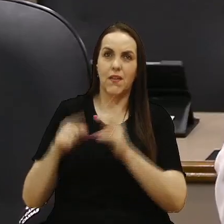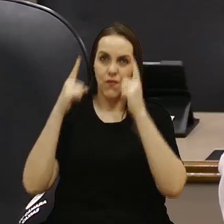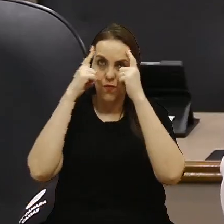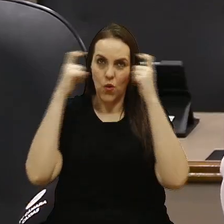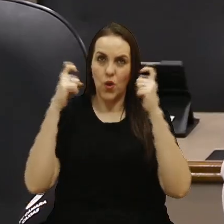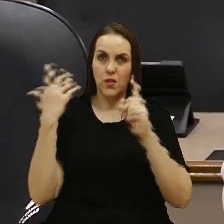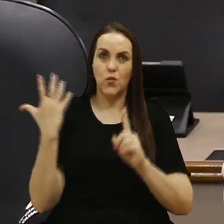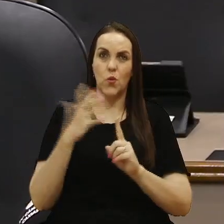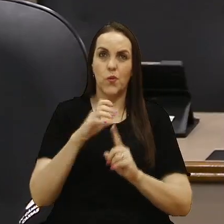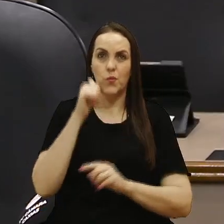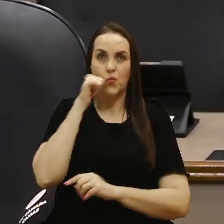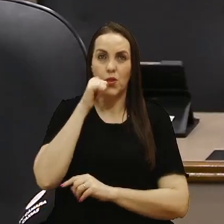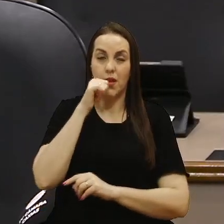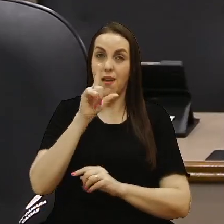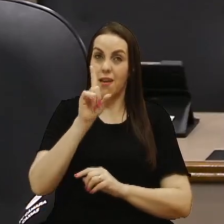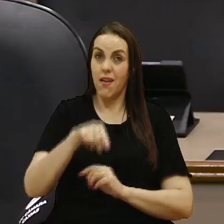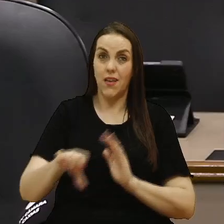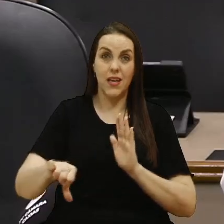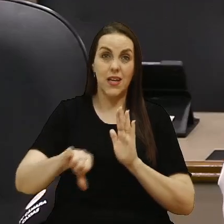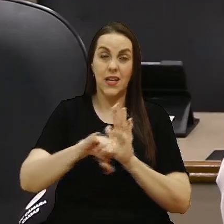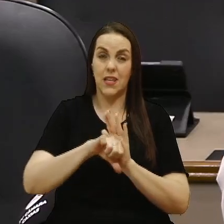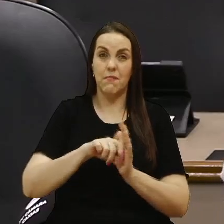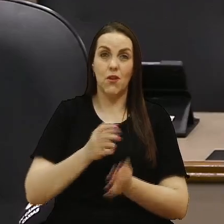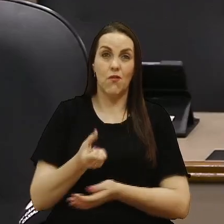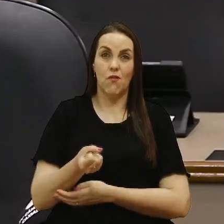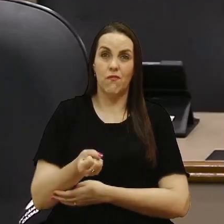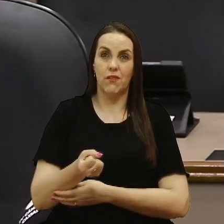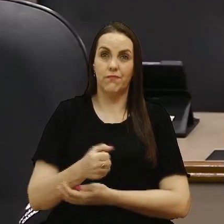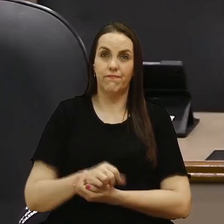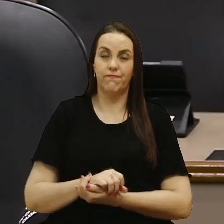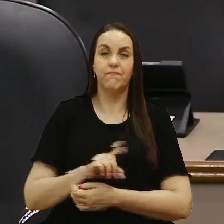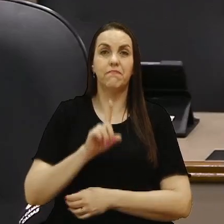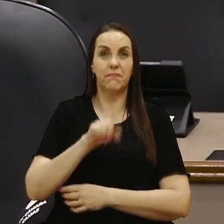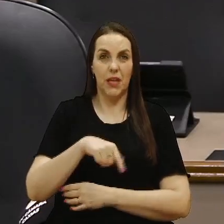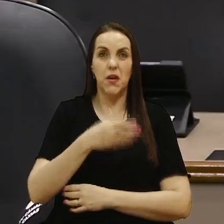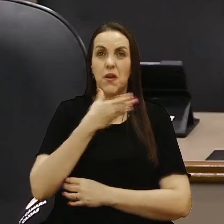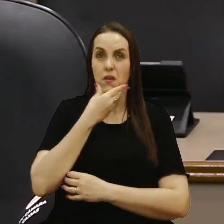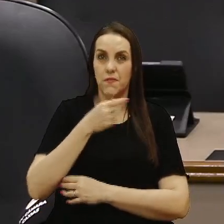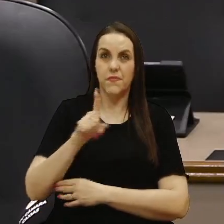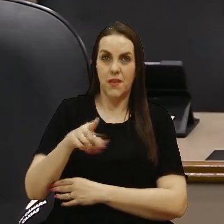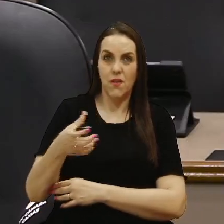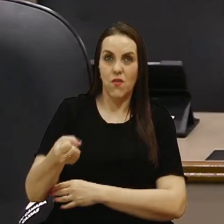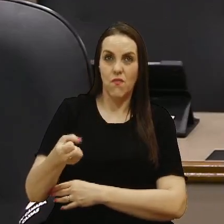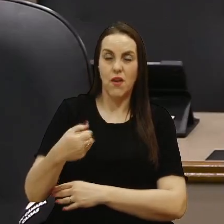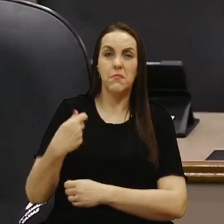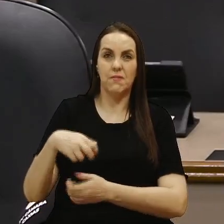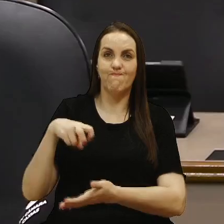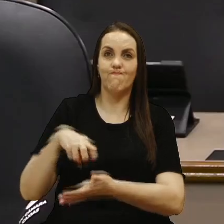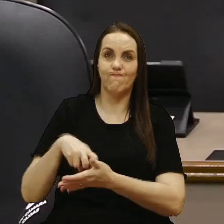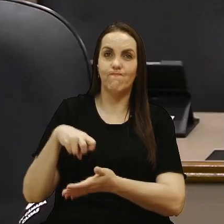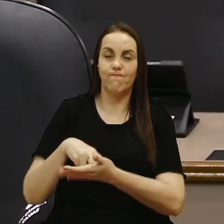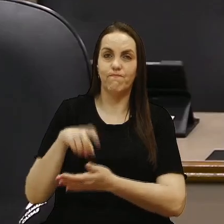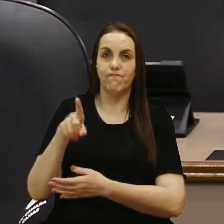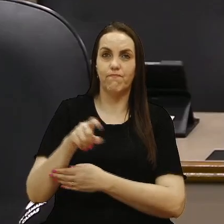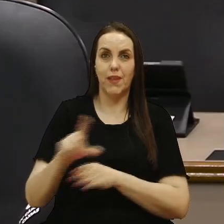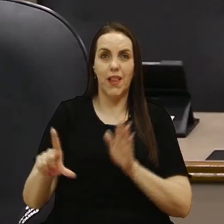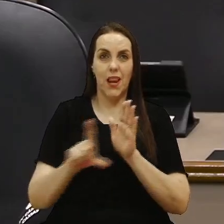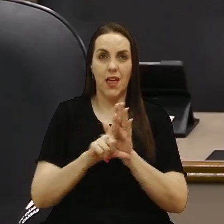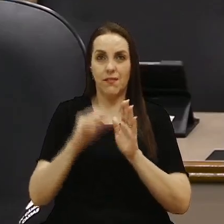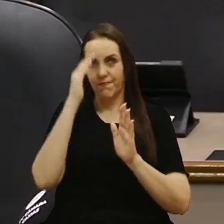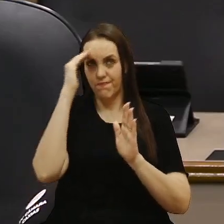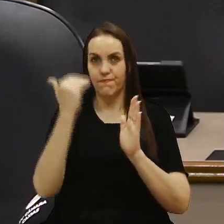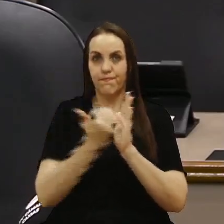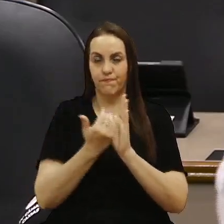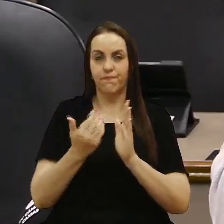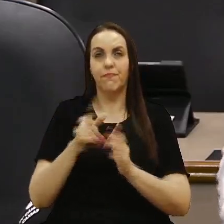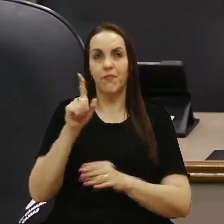crime. Crime covarde. E covarde deve ser punido com rigor. Que a lei seja feita. Era isso,